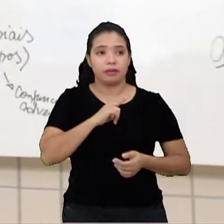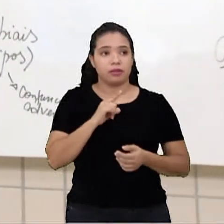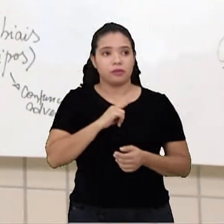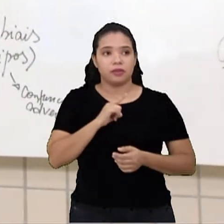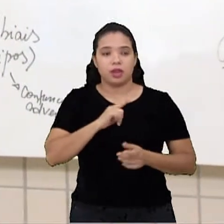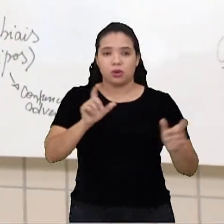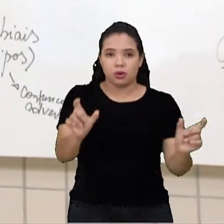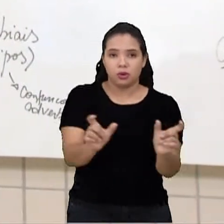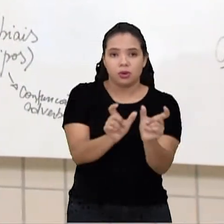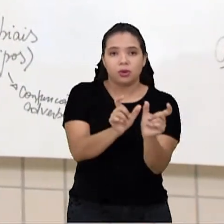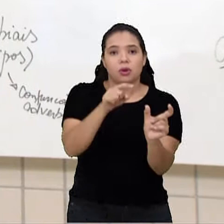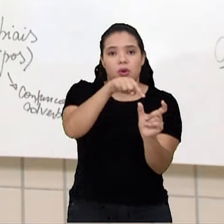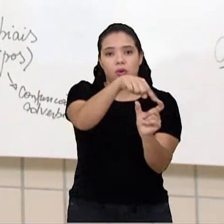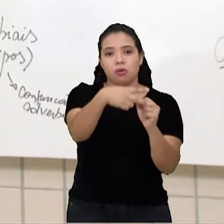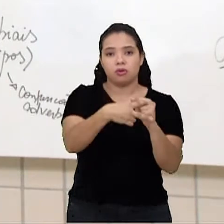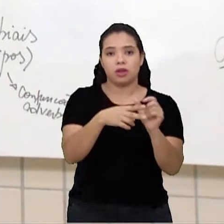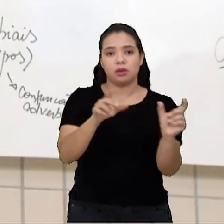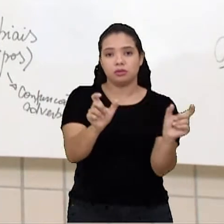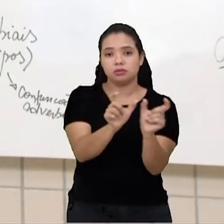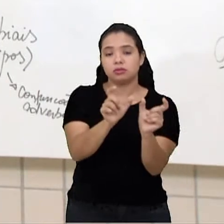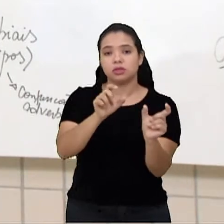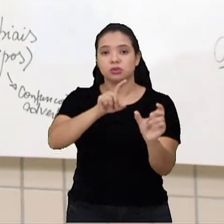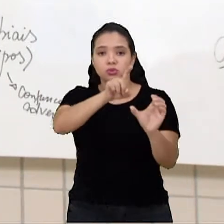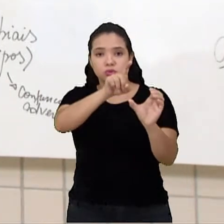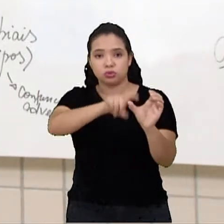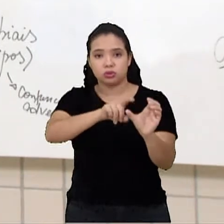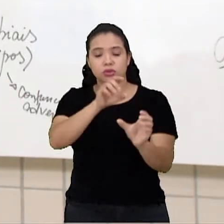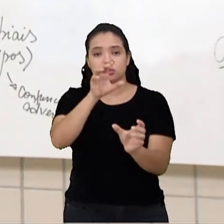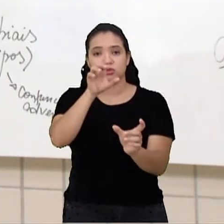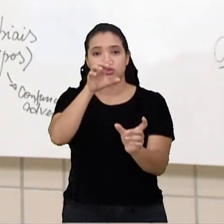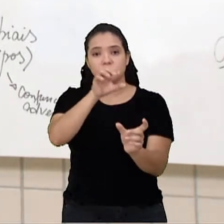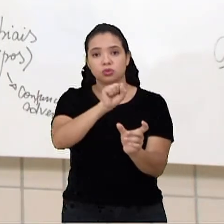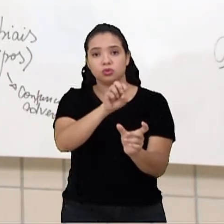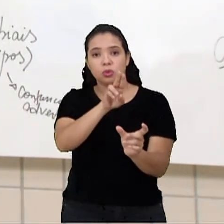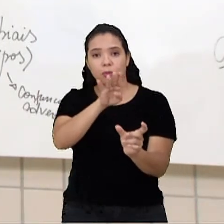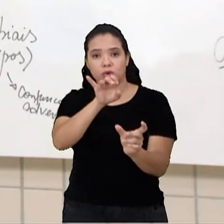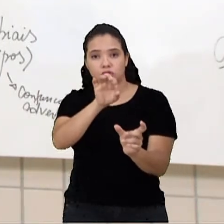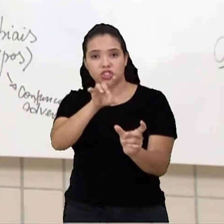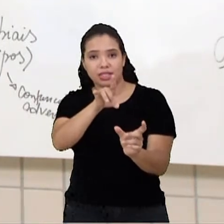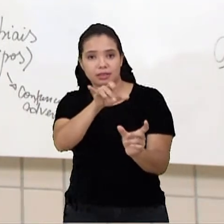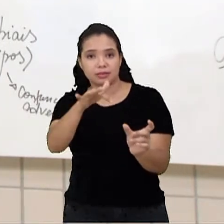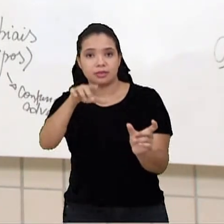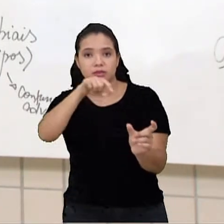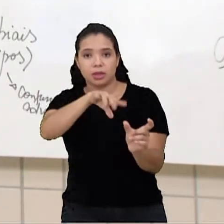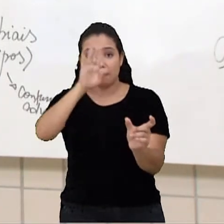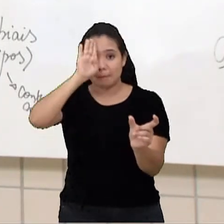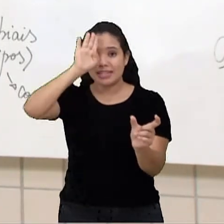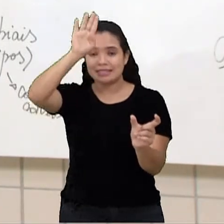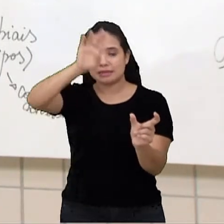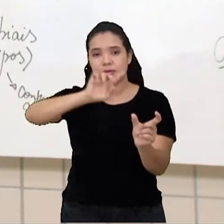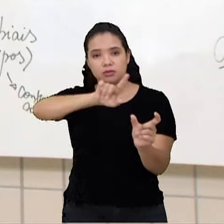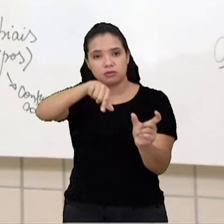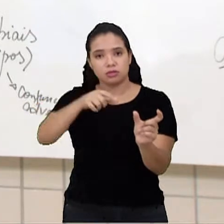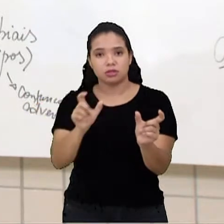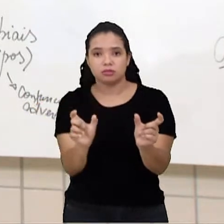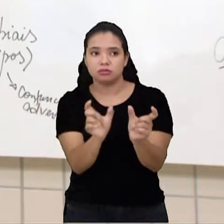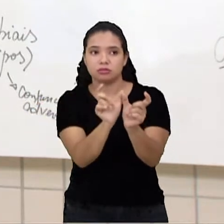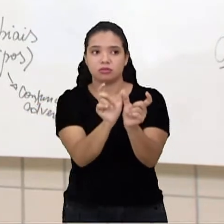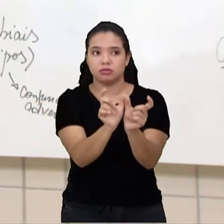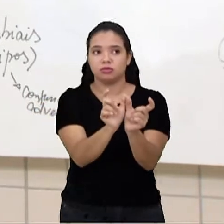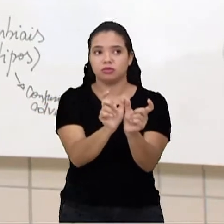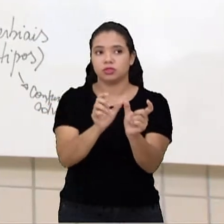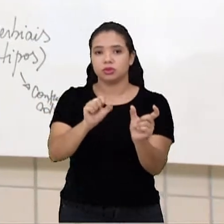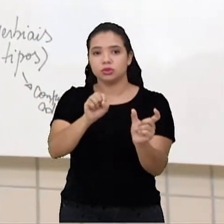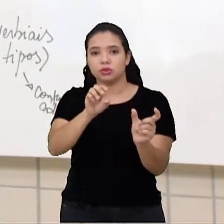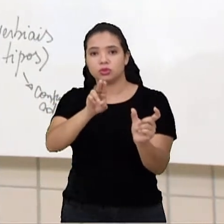por subordinação. Eu tenho oração principal mais a oração subordinada. Aí nas